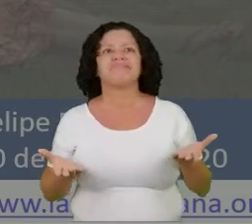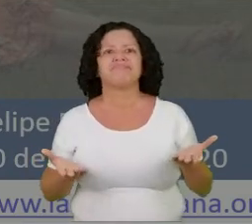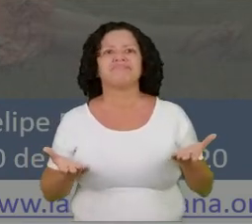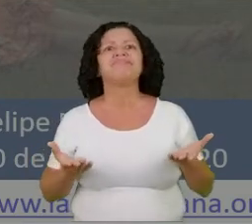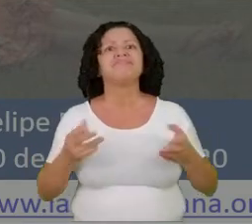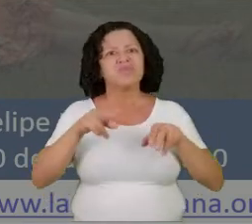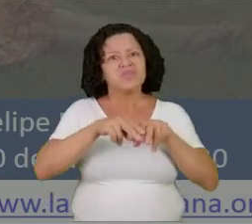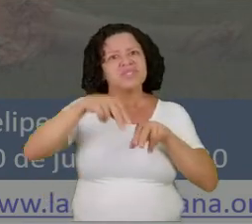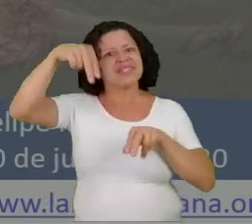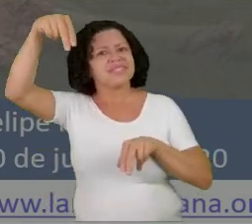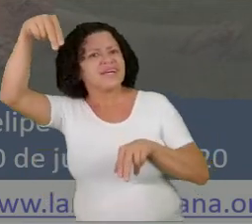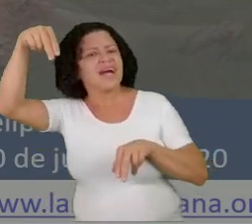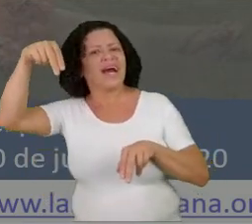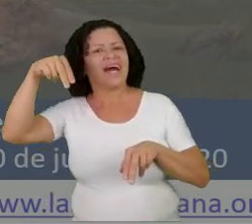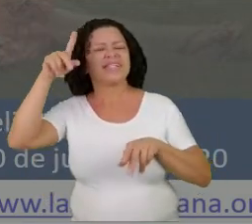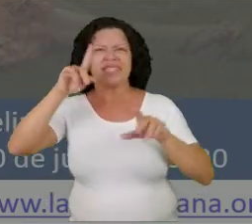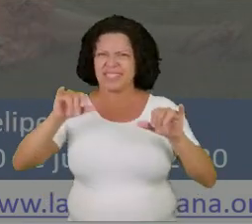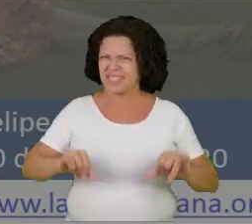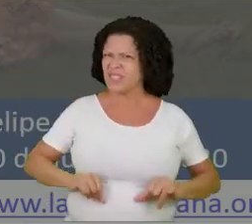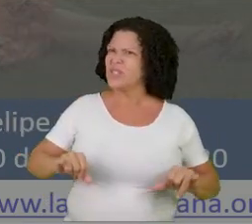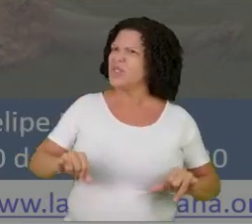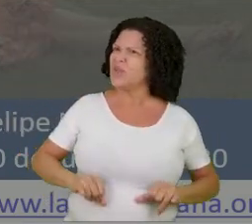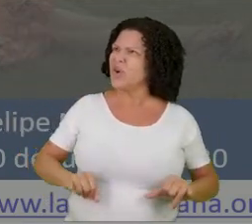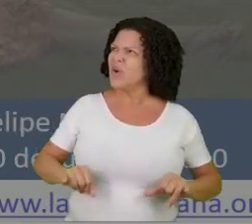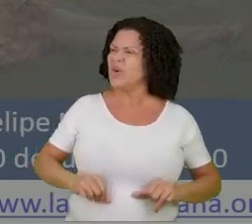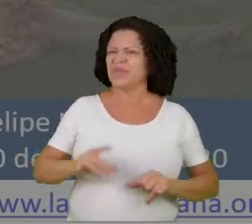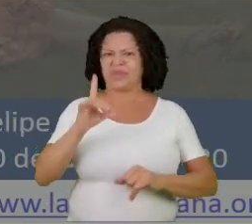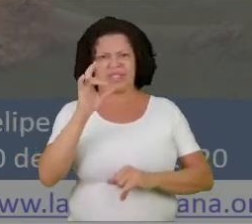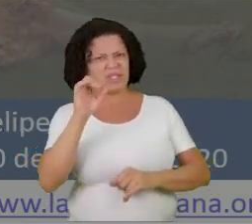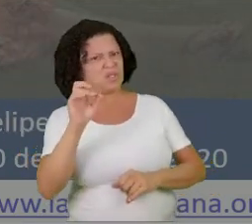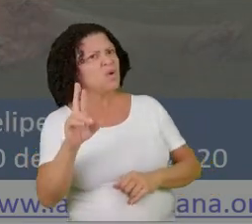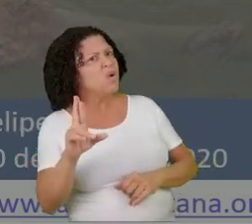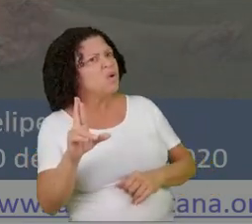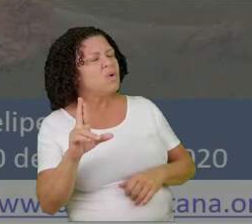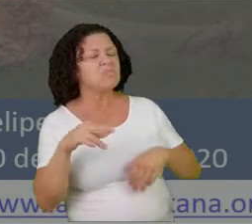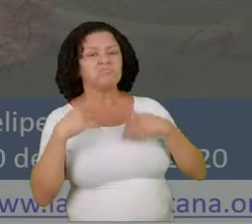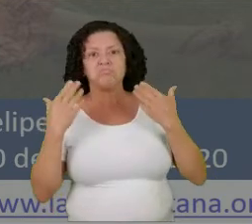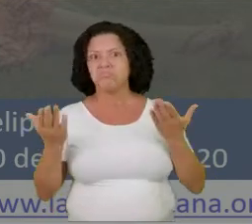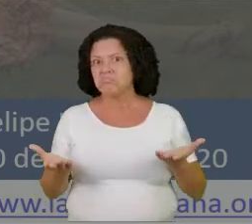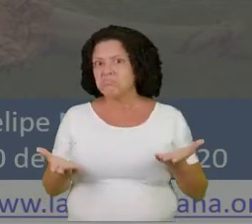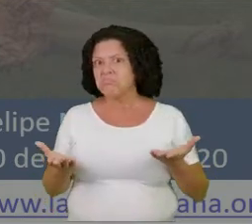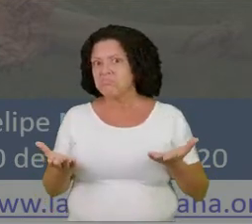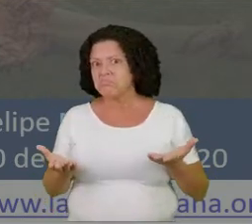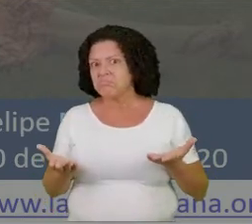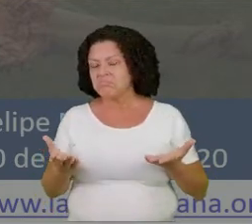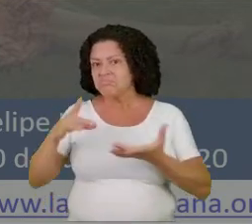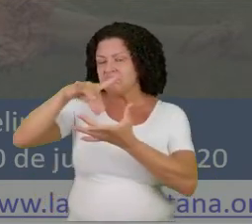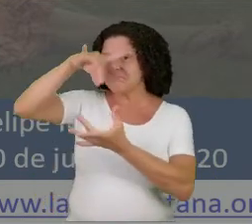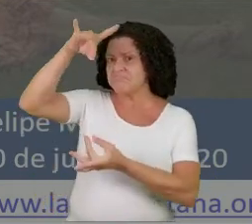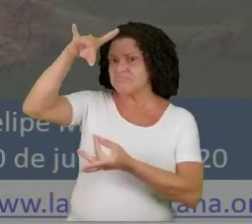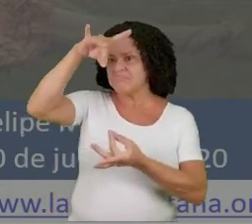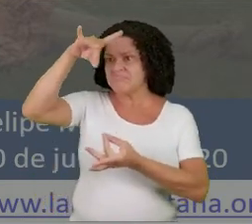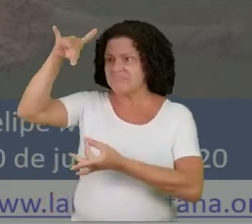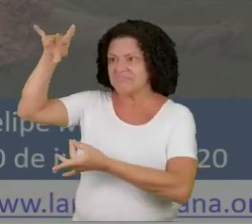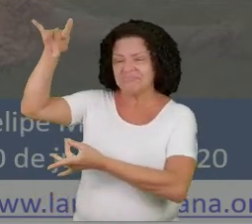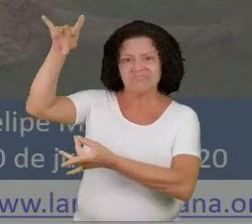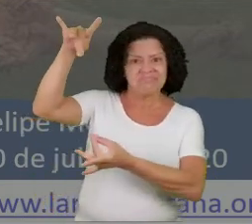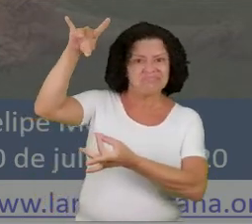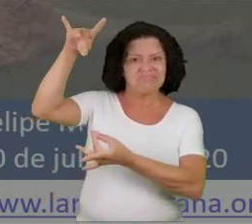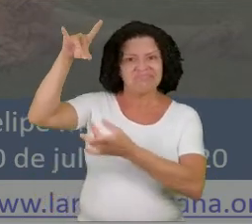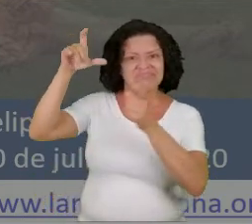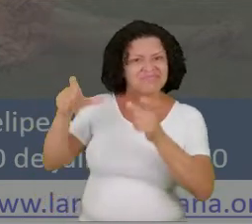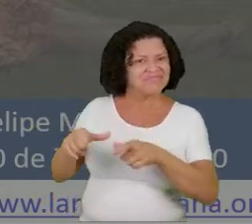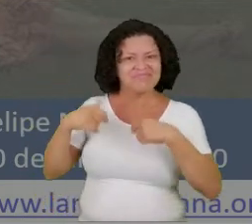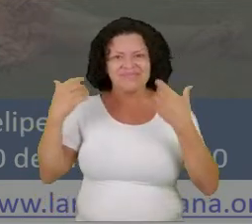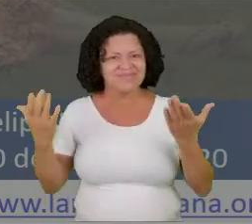do desencarne, se é sofrido, se é doloroso, né? Aonde vai parar. E aí,